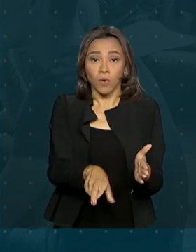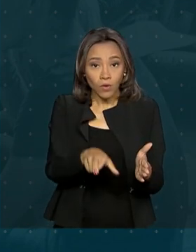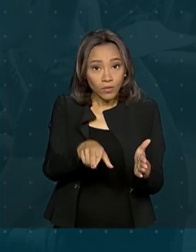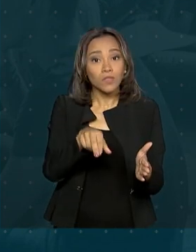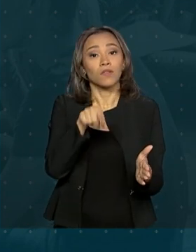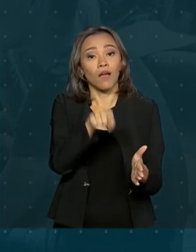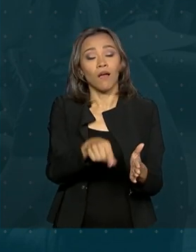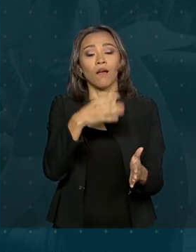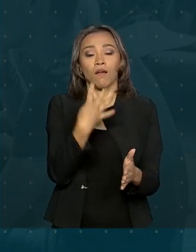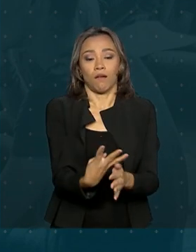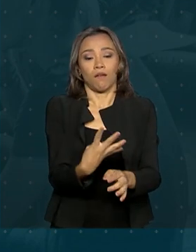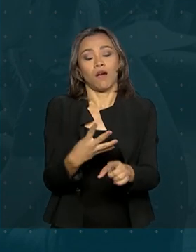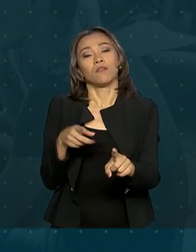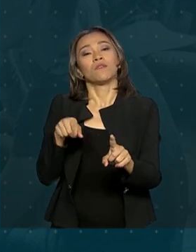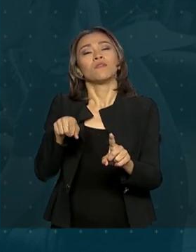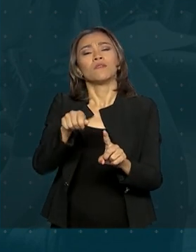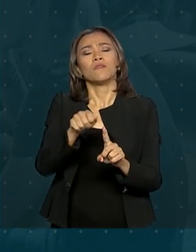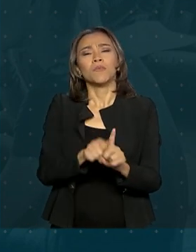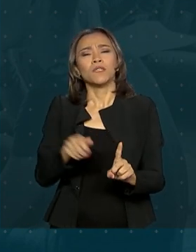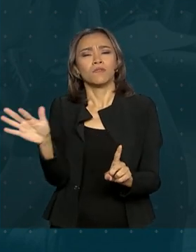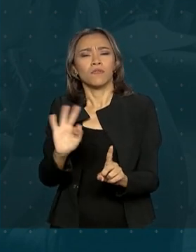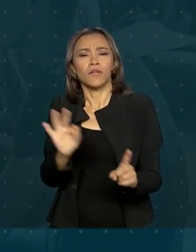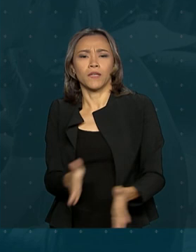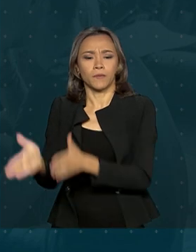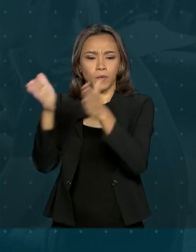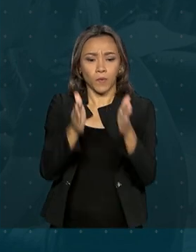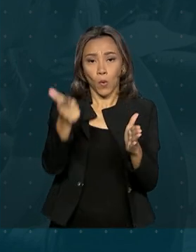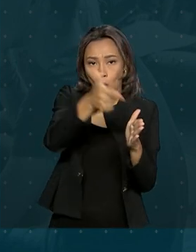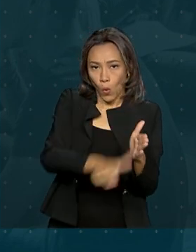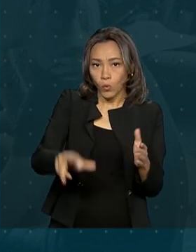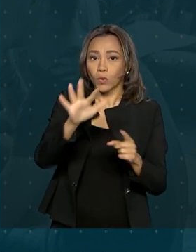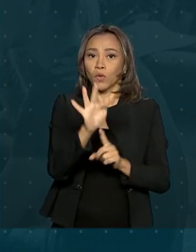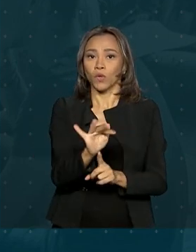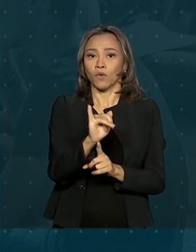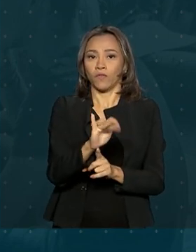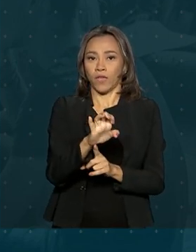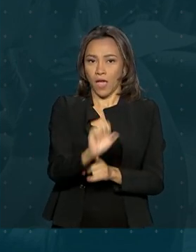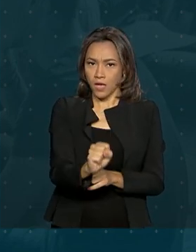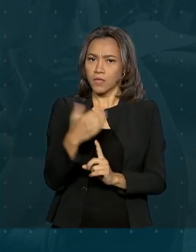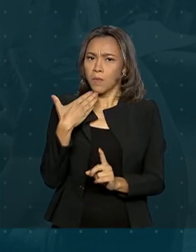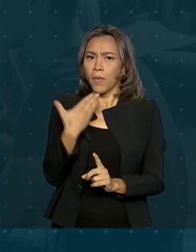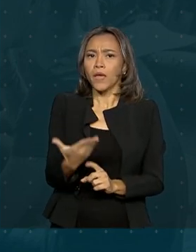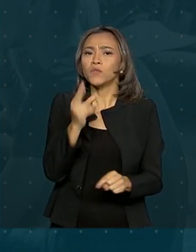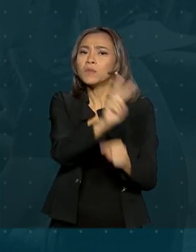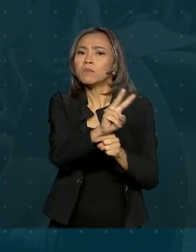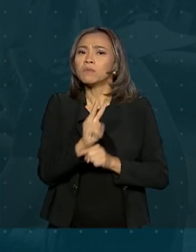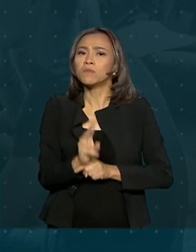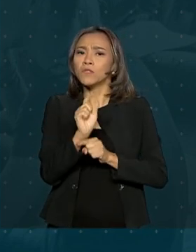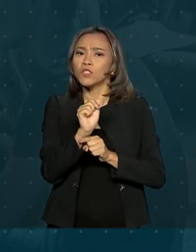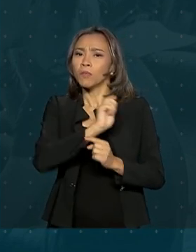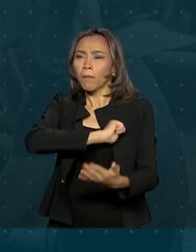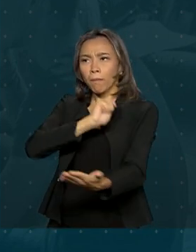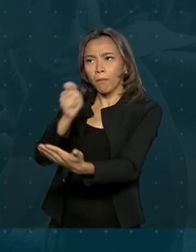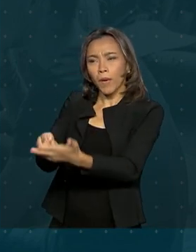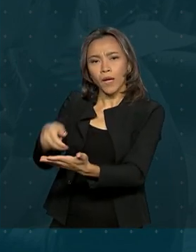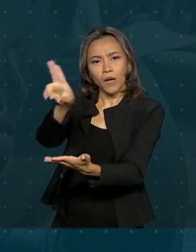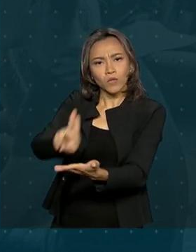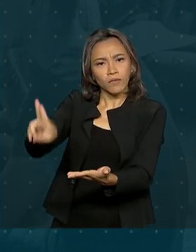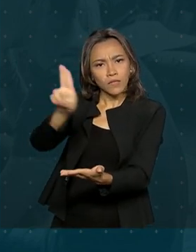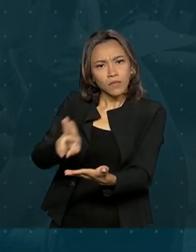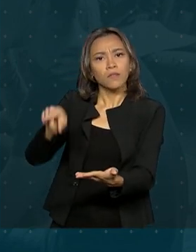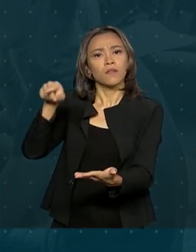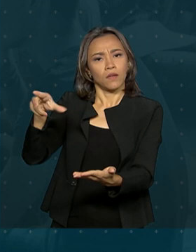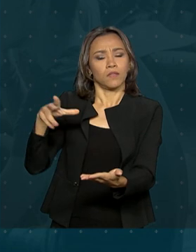4 de fevereiro. No FIES, o estudante solicita financiamento para pagar uma instituição privada de ensino